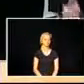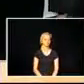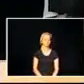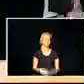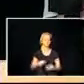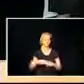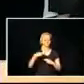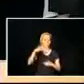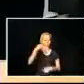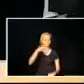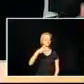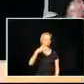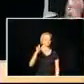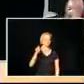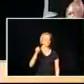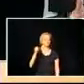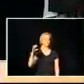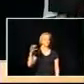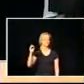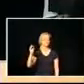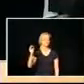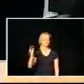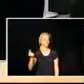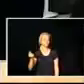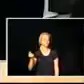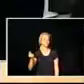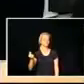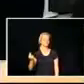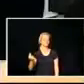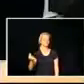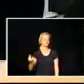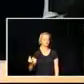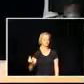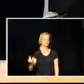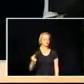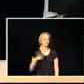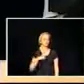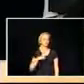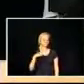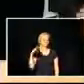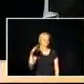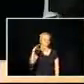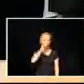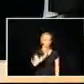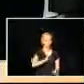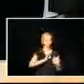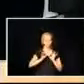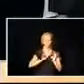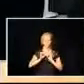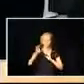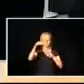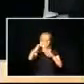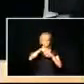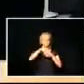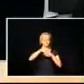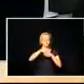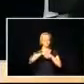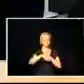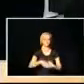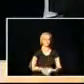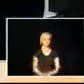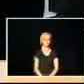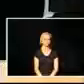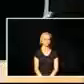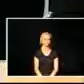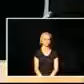R$ 380,00 tenha também urgência em ser votado logo, porque tem uma ação do Ministério